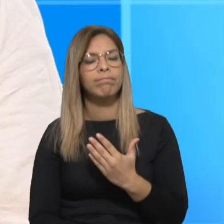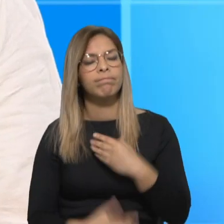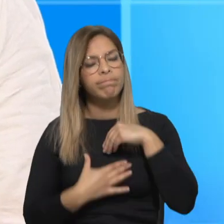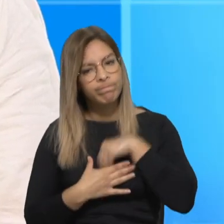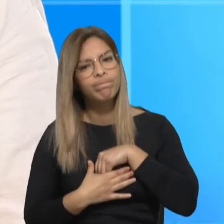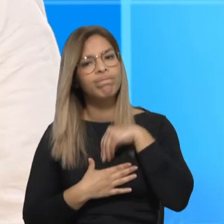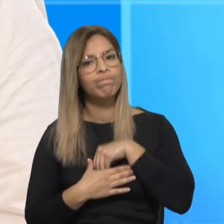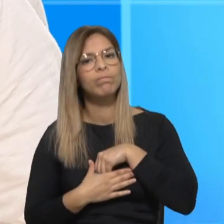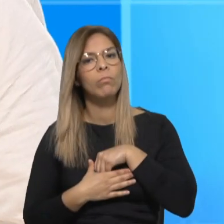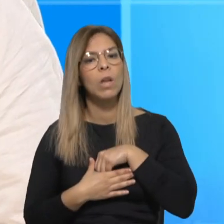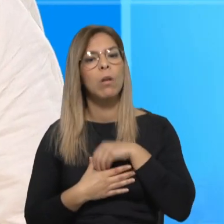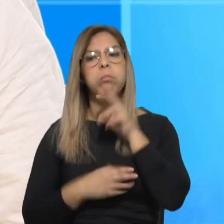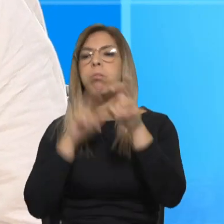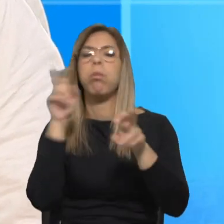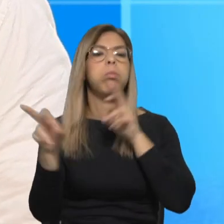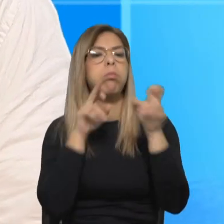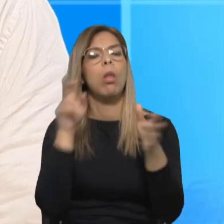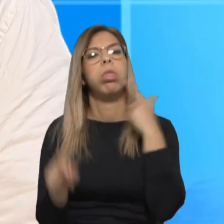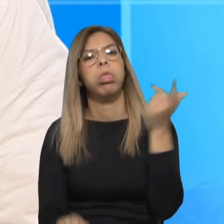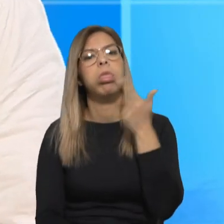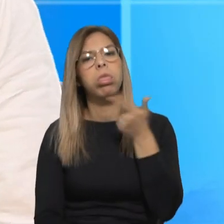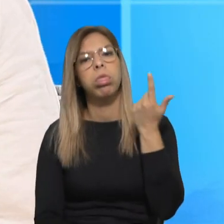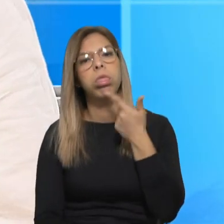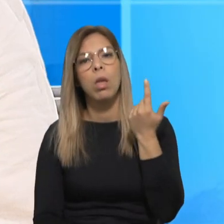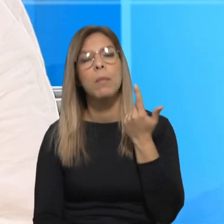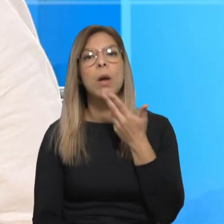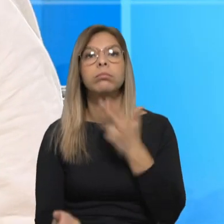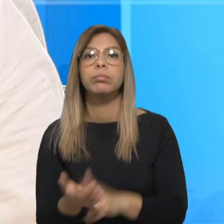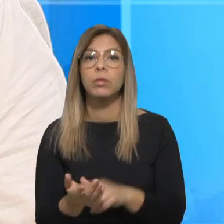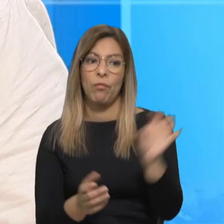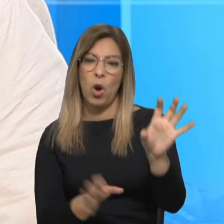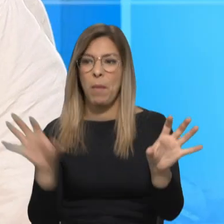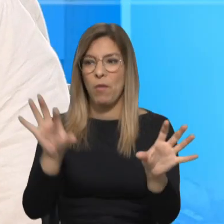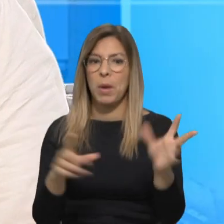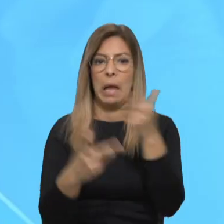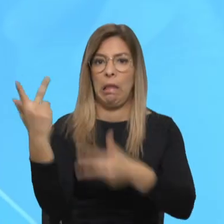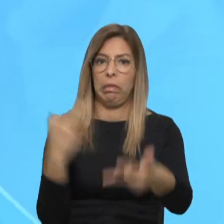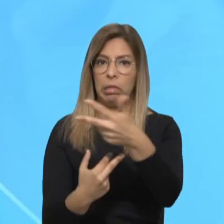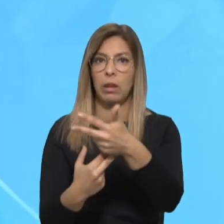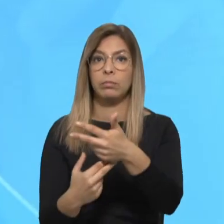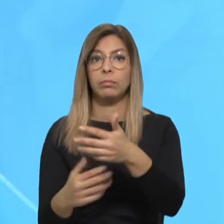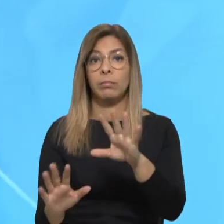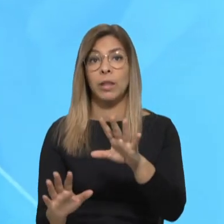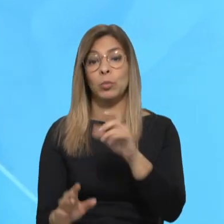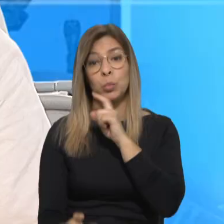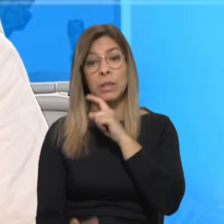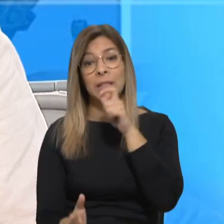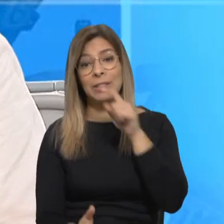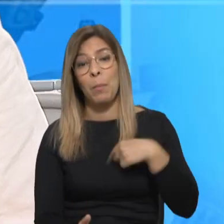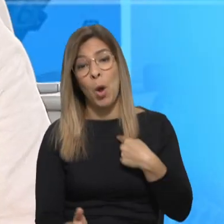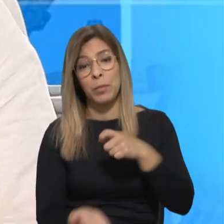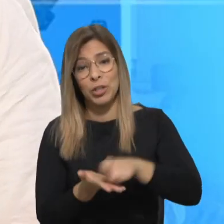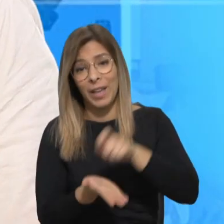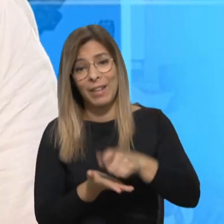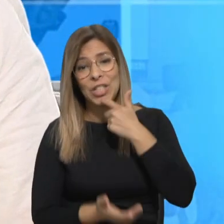tipo de legalismos ao jeito de escribas e fariseus. Terá escrito isso mesmo no chão, paciência.